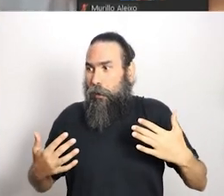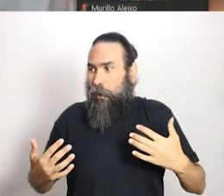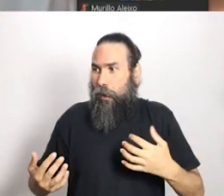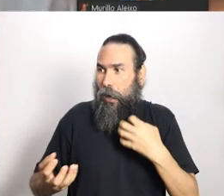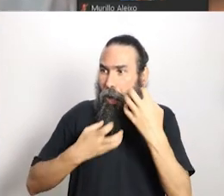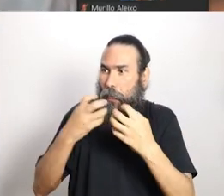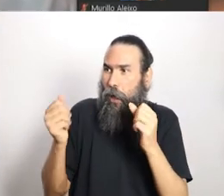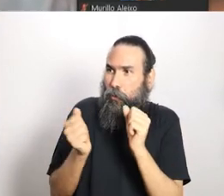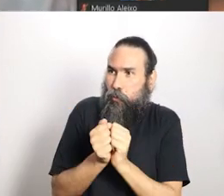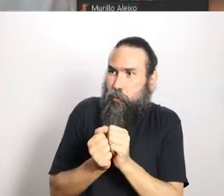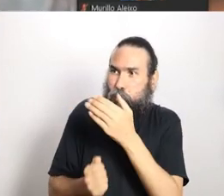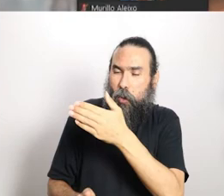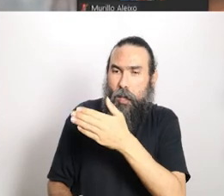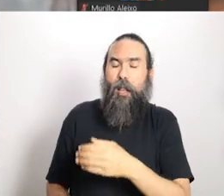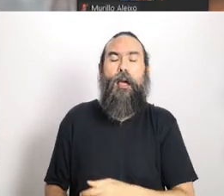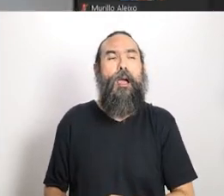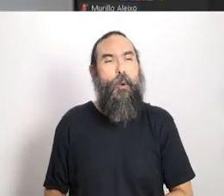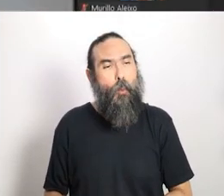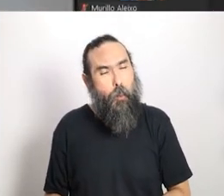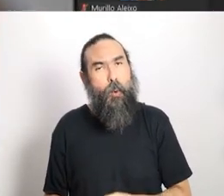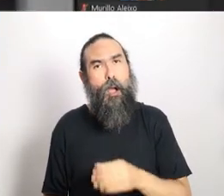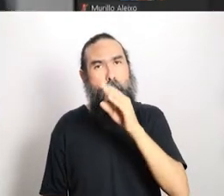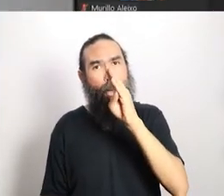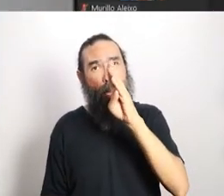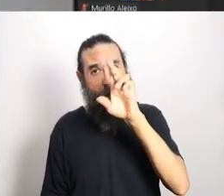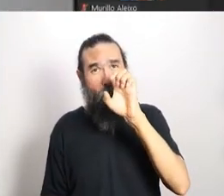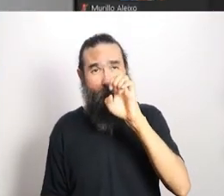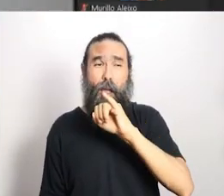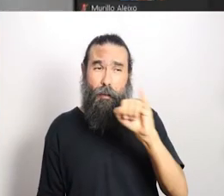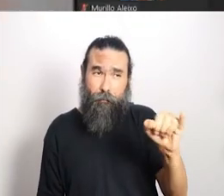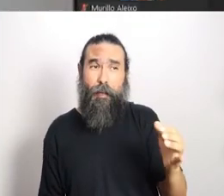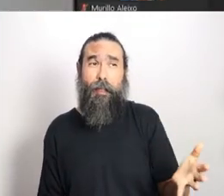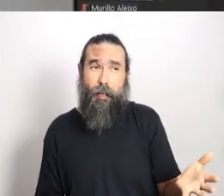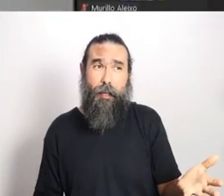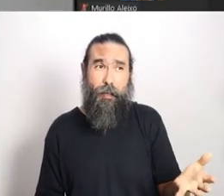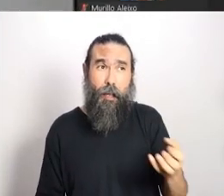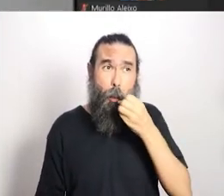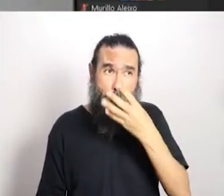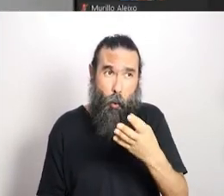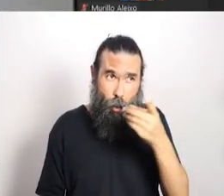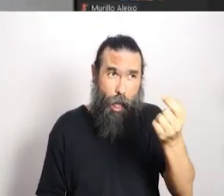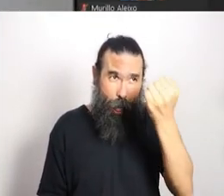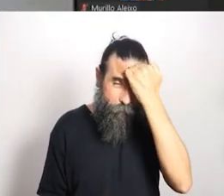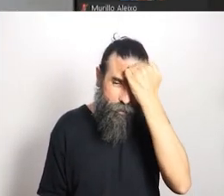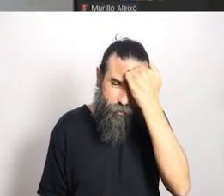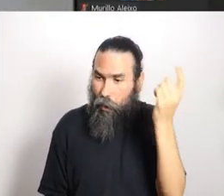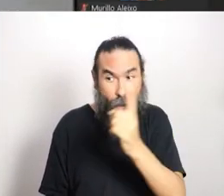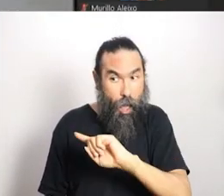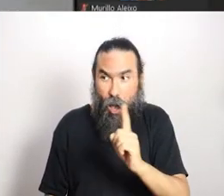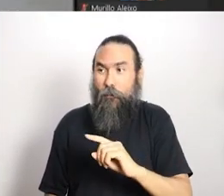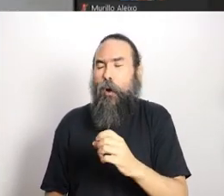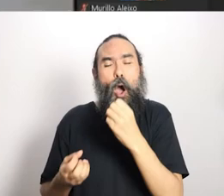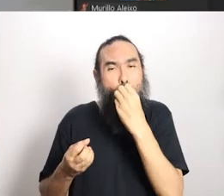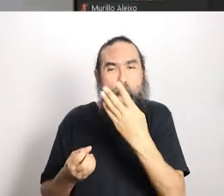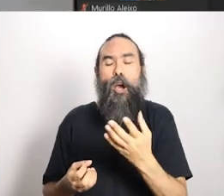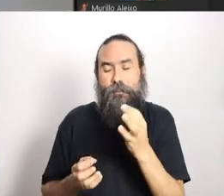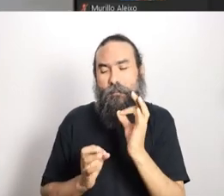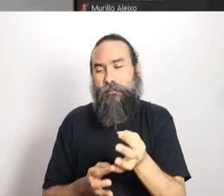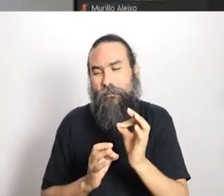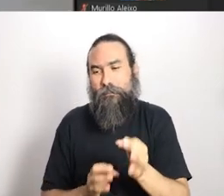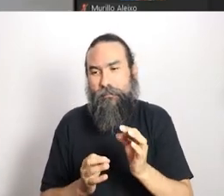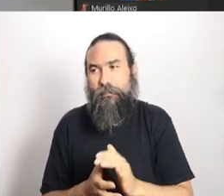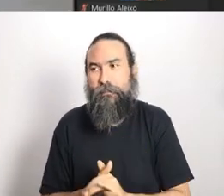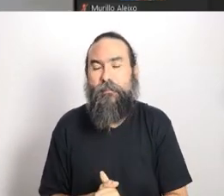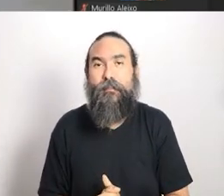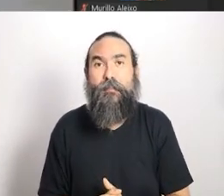você tinha perdido? Eu ia me lamentar muito mais hoje. Valdir deixou a gente no começo dessa quarentena por um